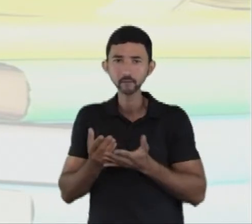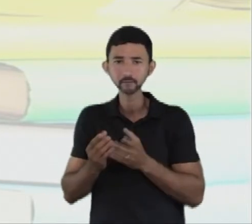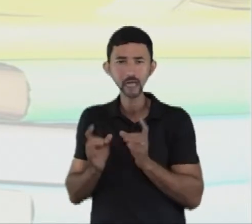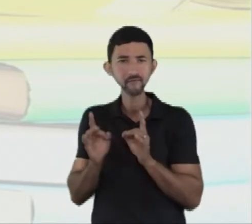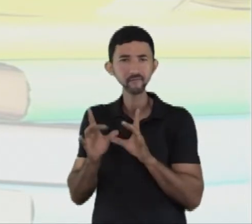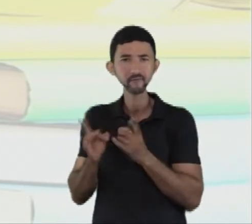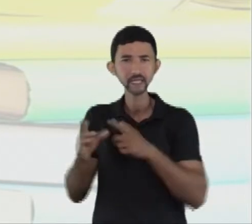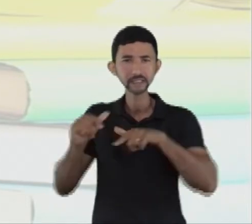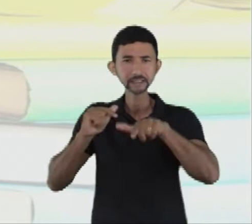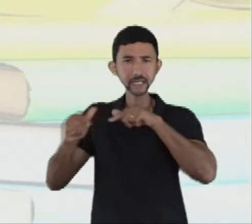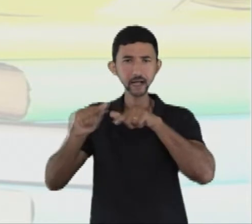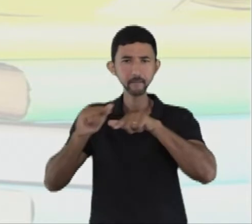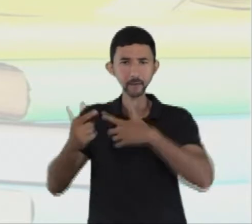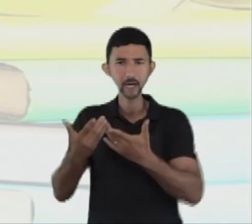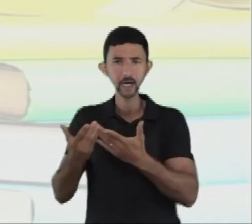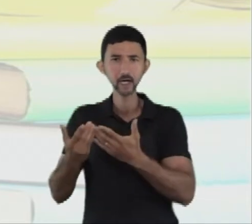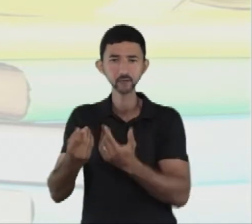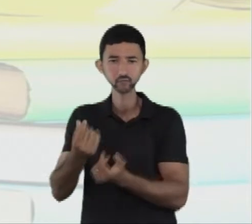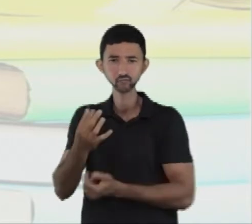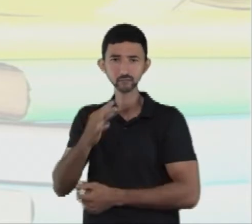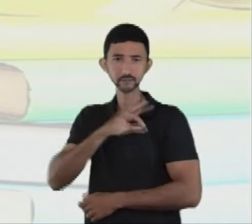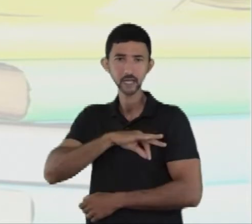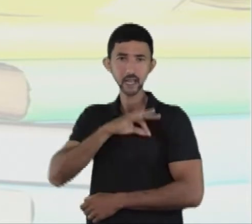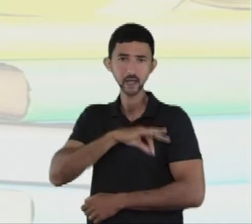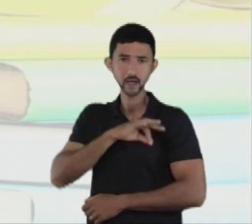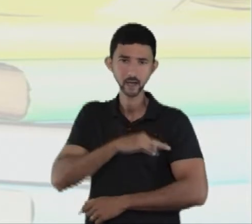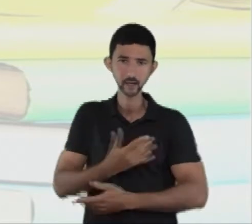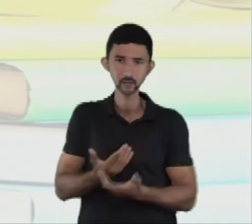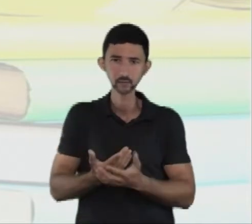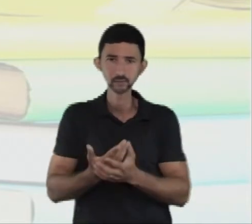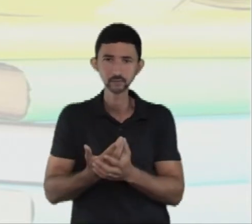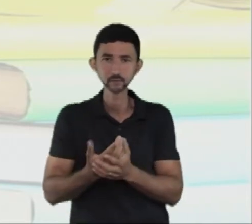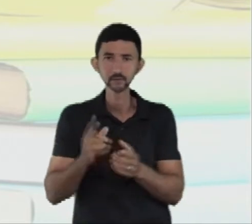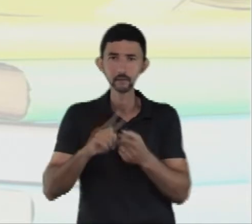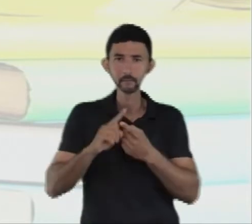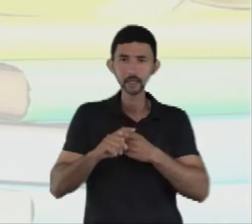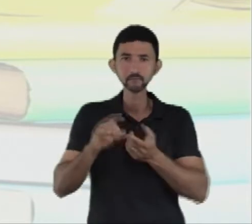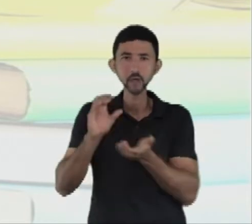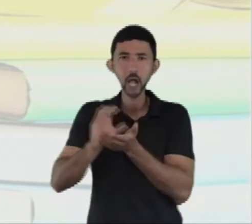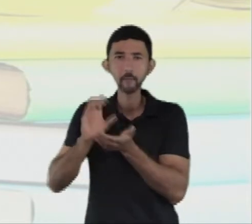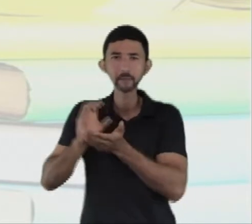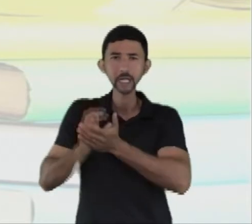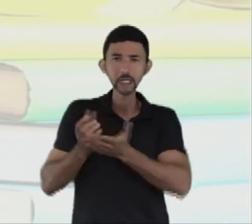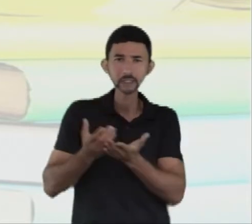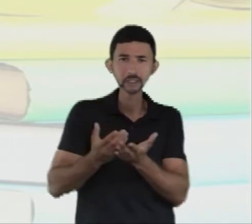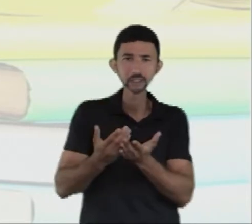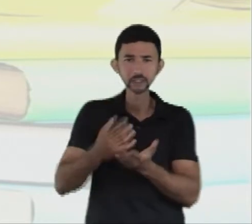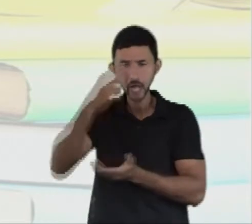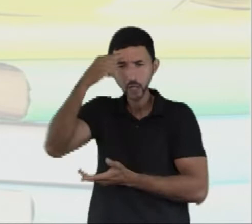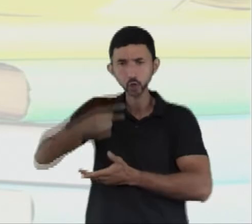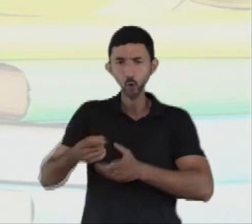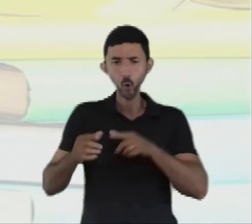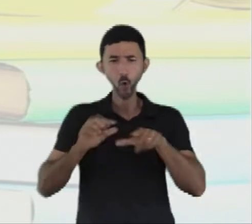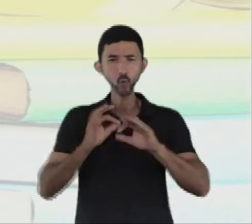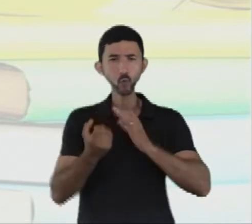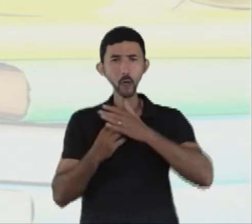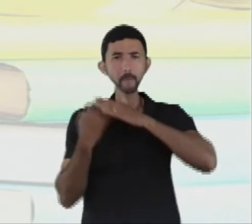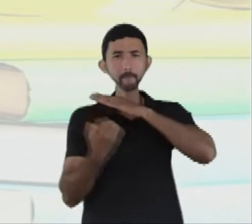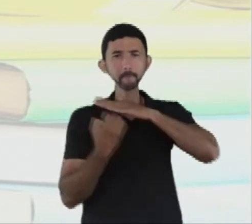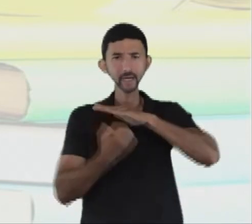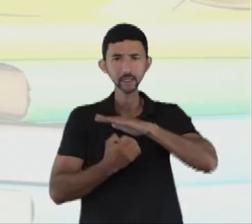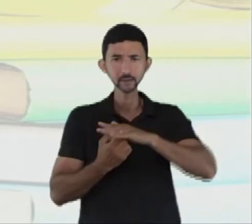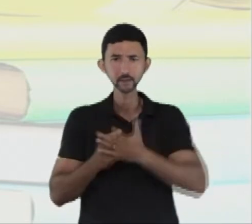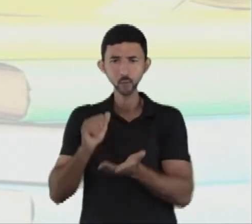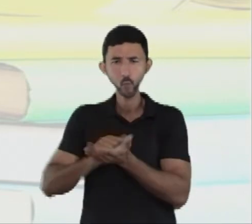de trabalho em troca de salário e capitalistas, proprietários dos meios de produção que contratam os